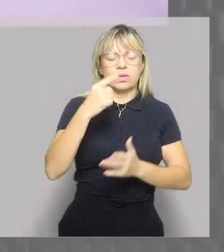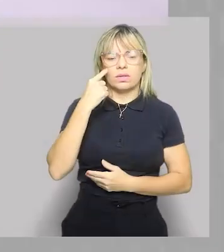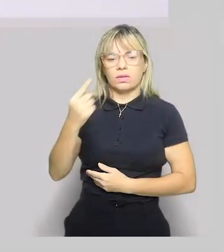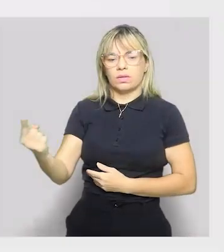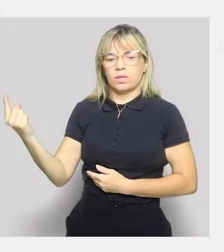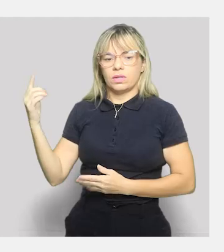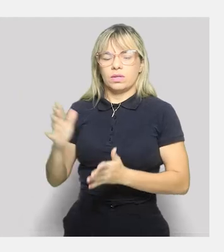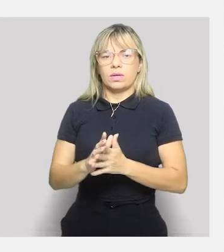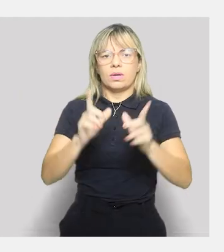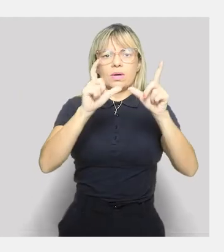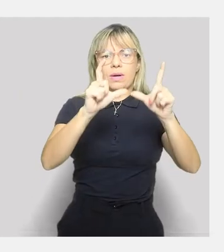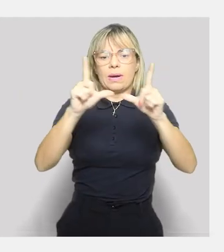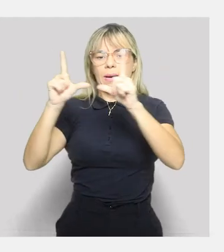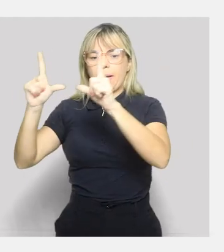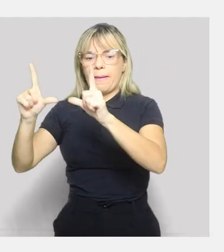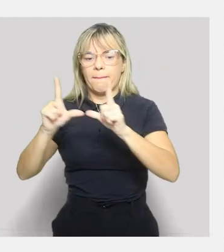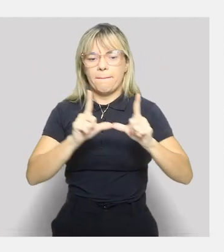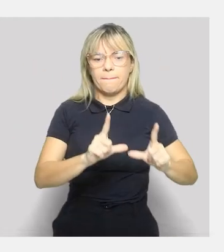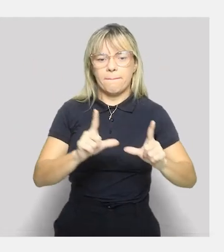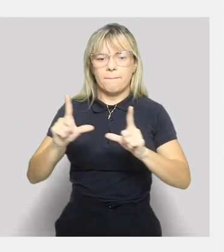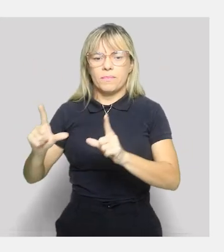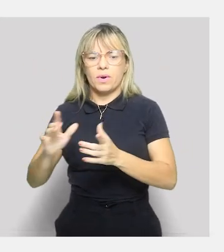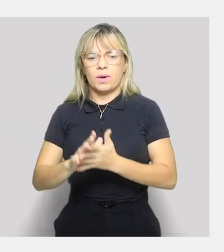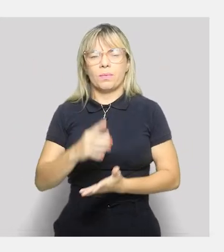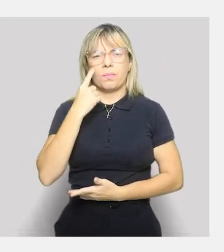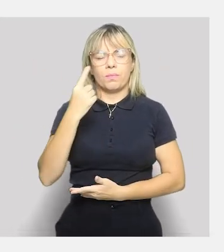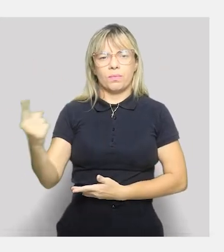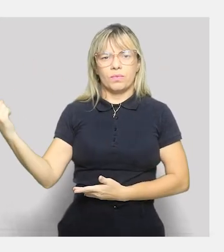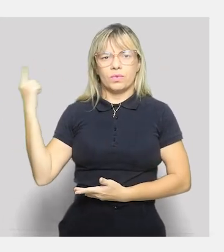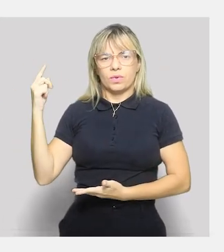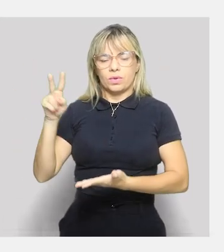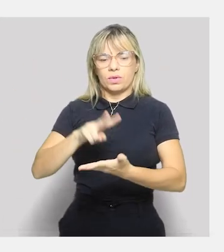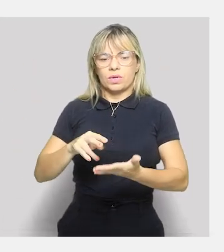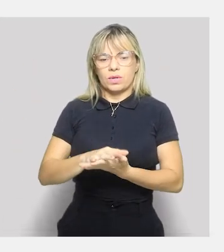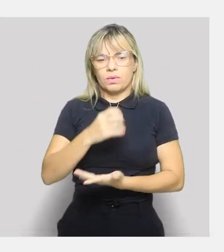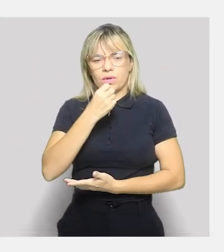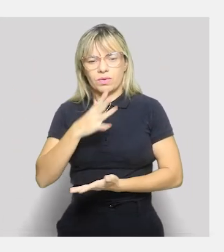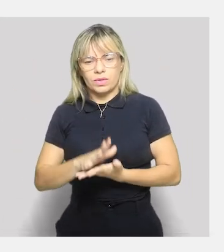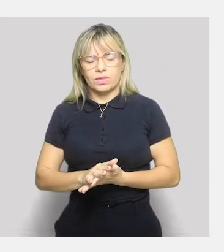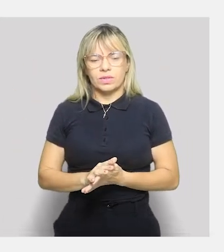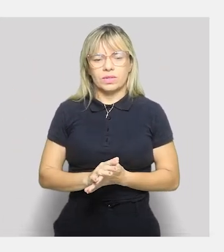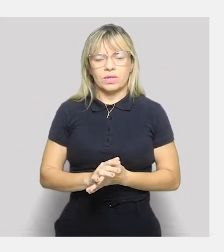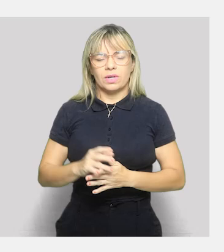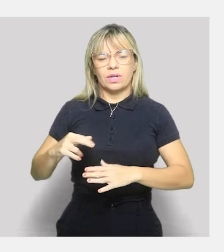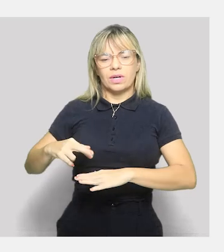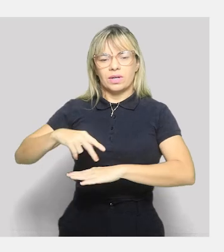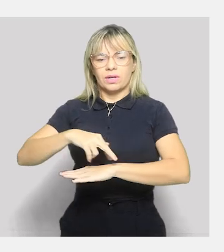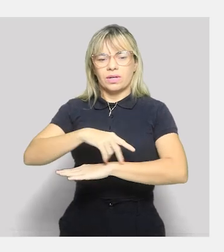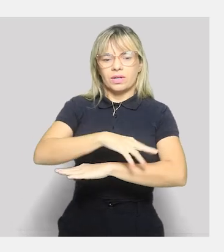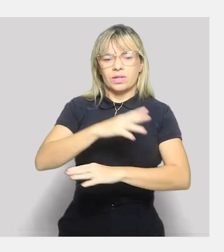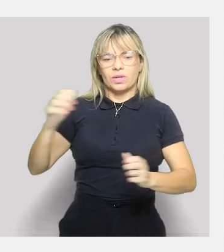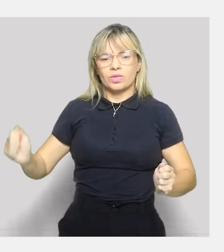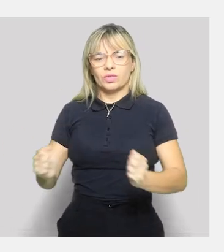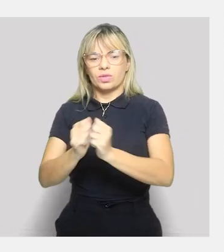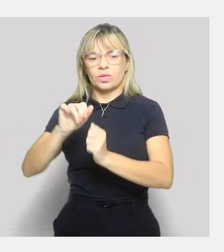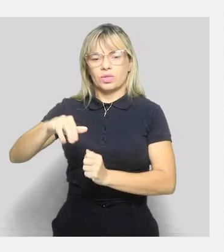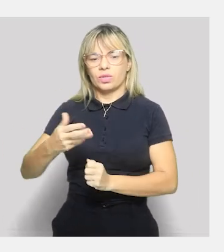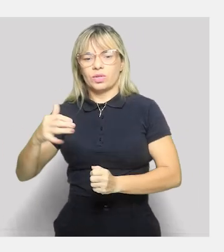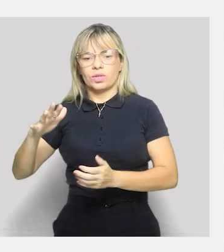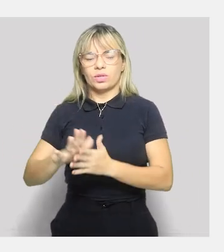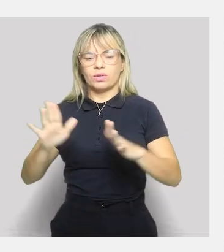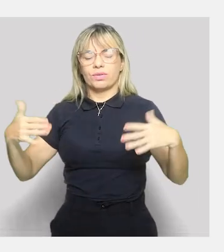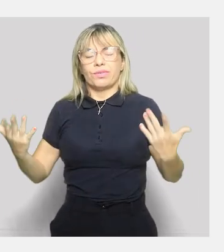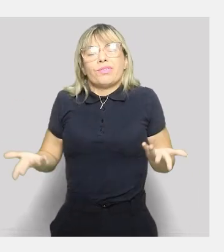uma tira, que bom que você veio nessa caminhada comigo, Joana. Fazer o quê? Estou muito